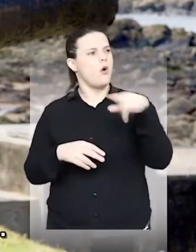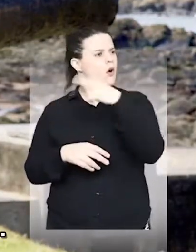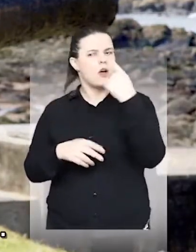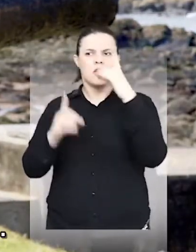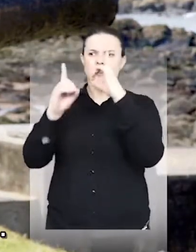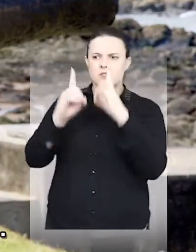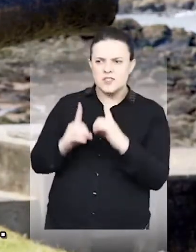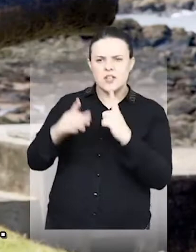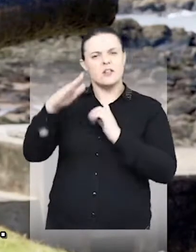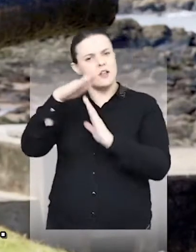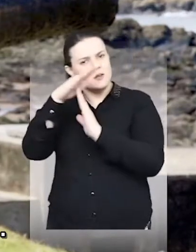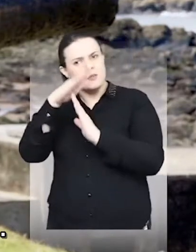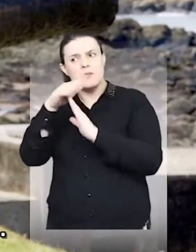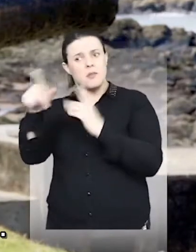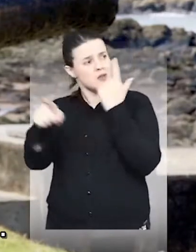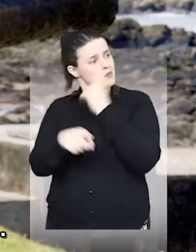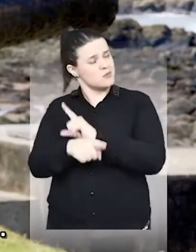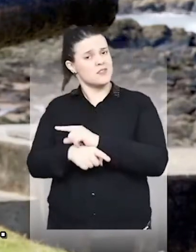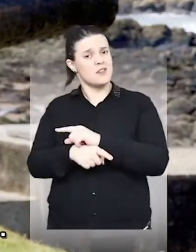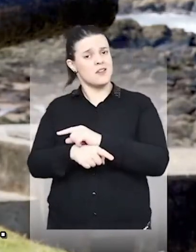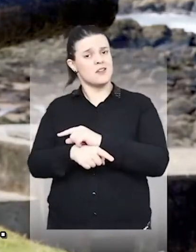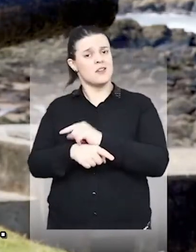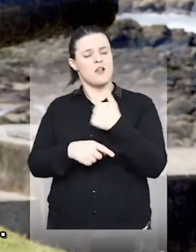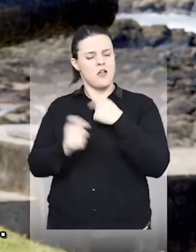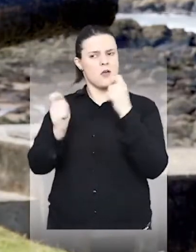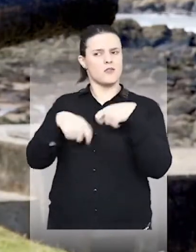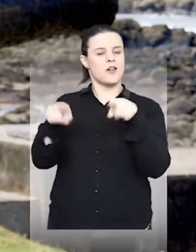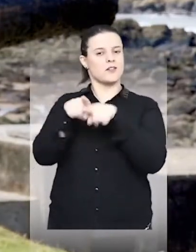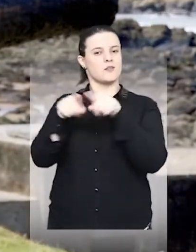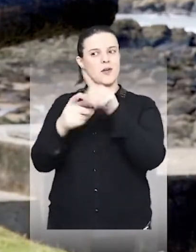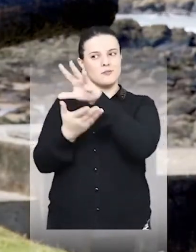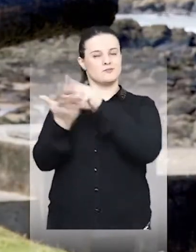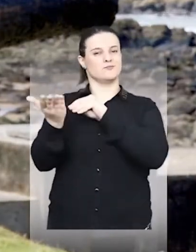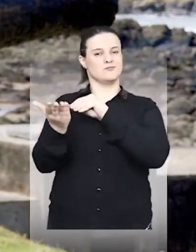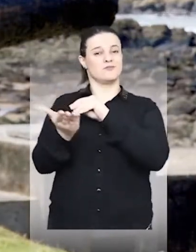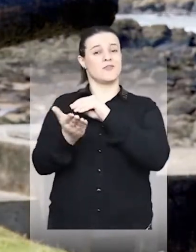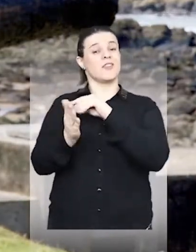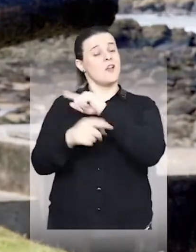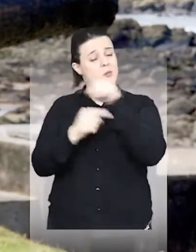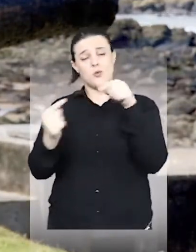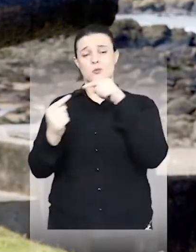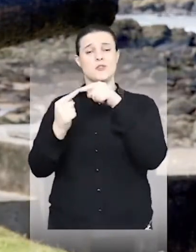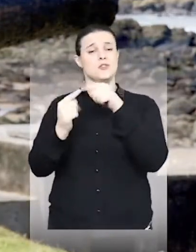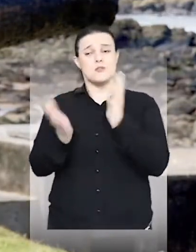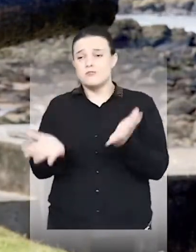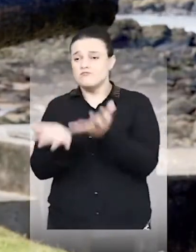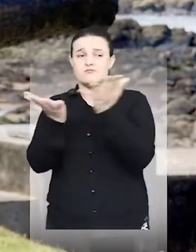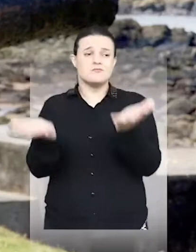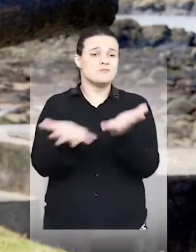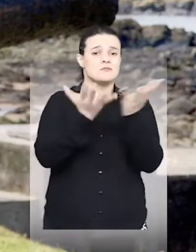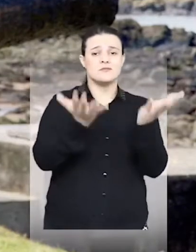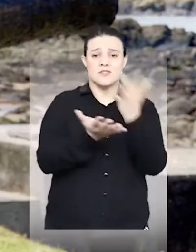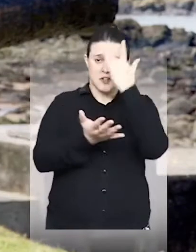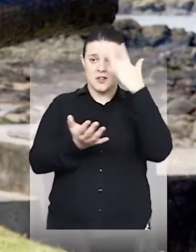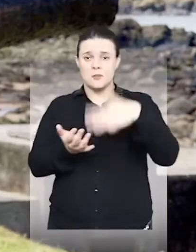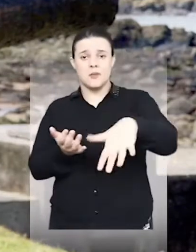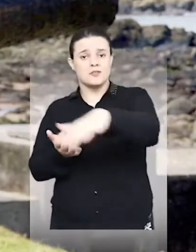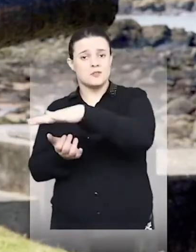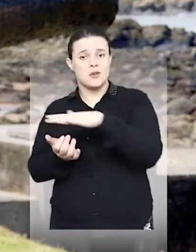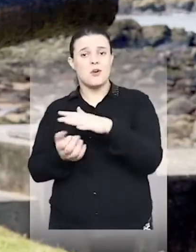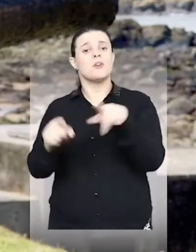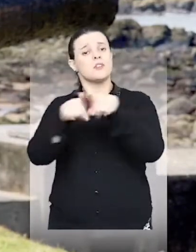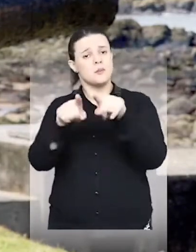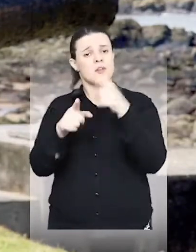ele é deficiente, ele tem uma limitação e ele consegue fazer, então eu posso também. Eu acho que o meu propósito é isso, é inspirar outras